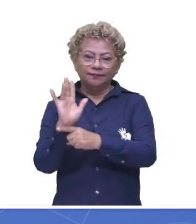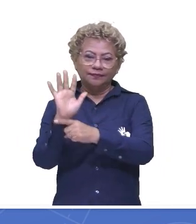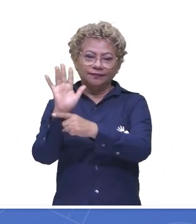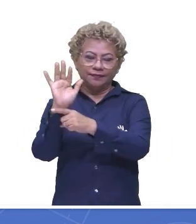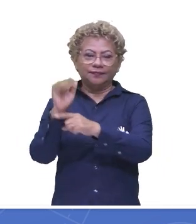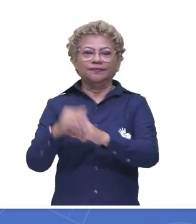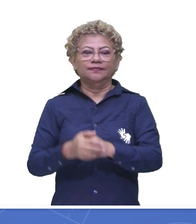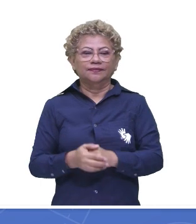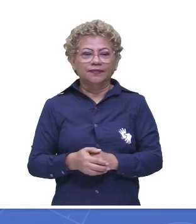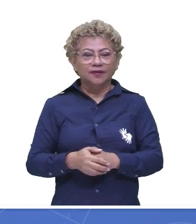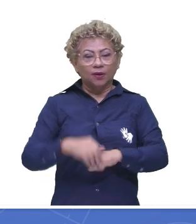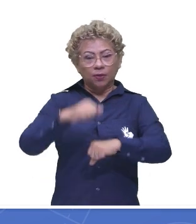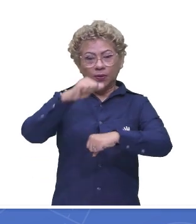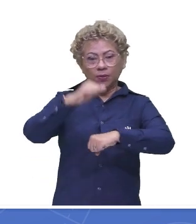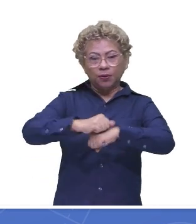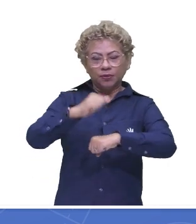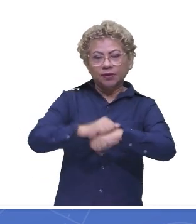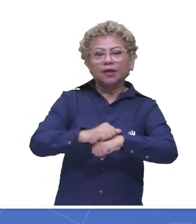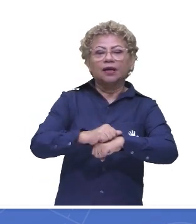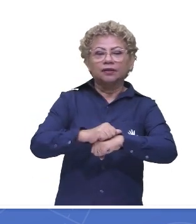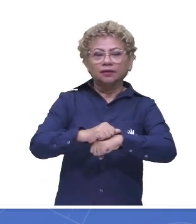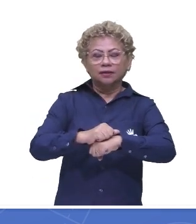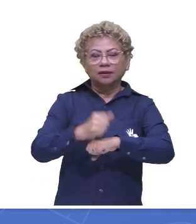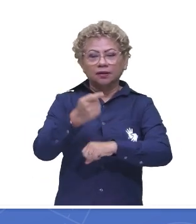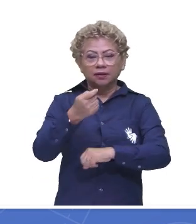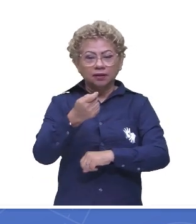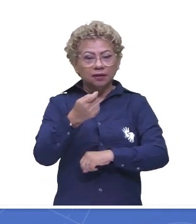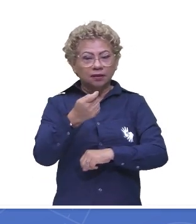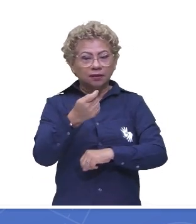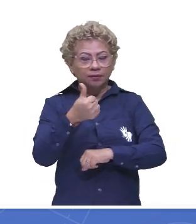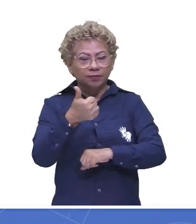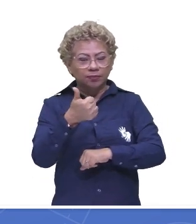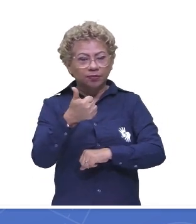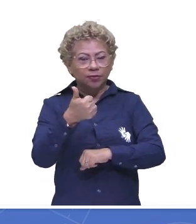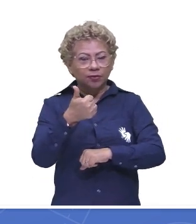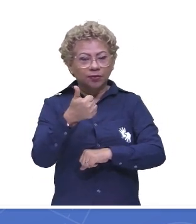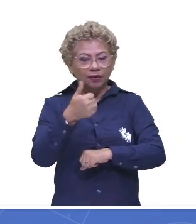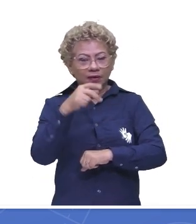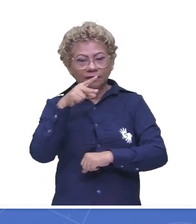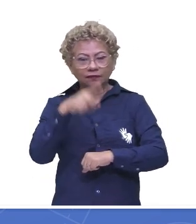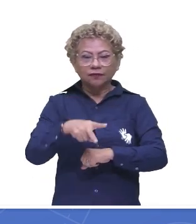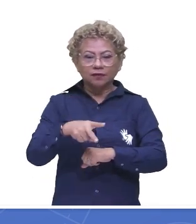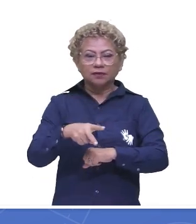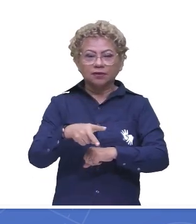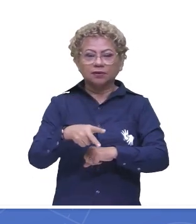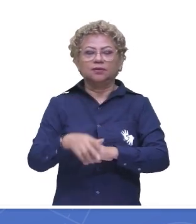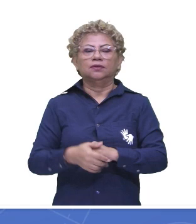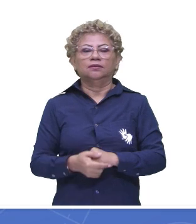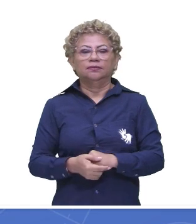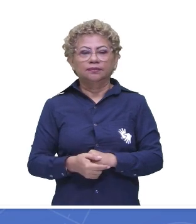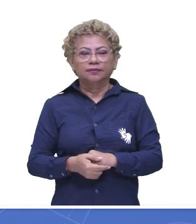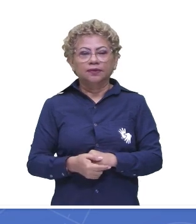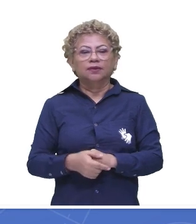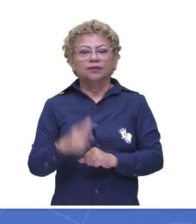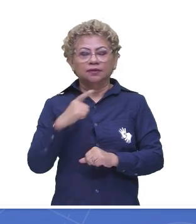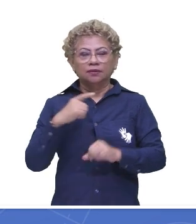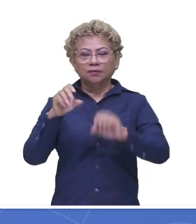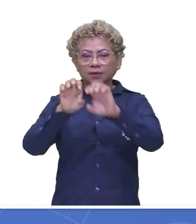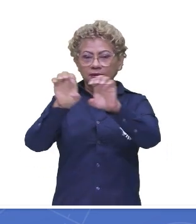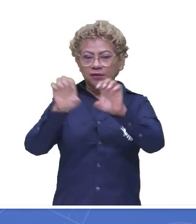as partículas têm pouca mobilidade, porque elas têm pouca energia, tá certo? Então, nós temos aí uma